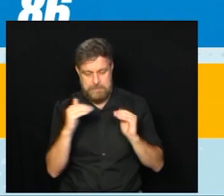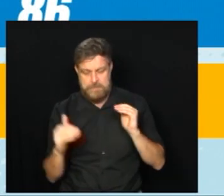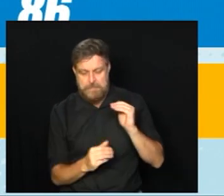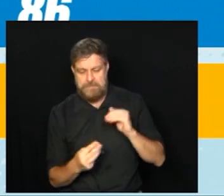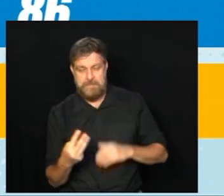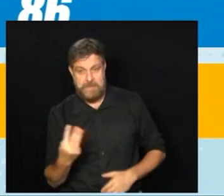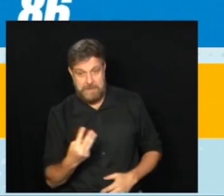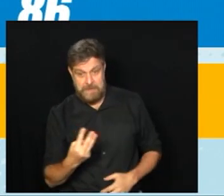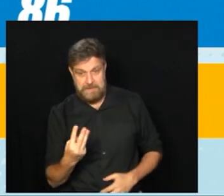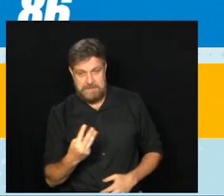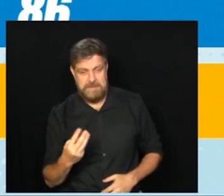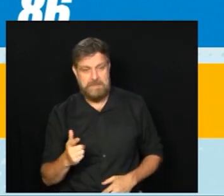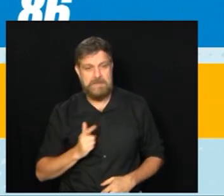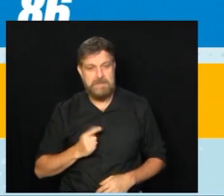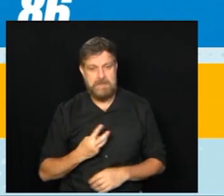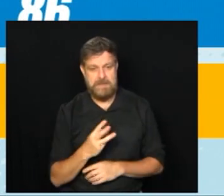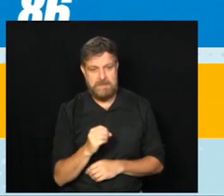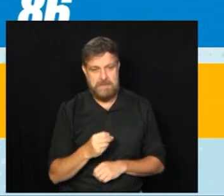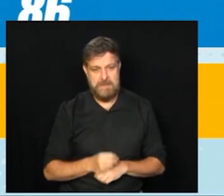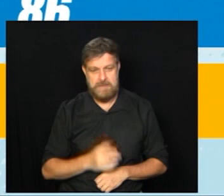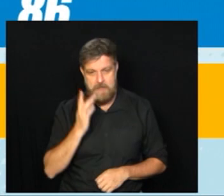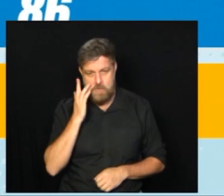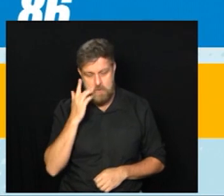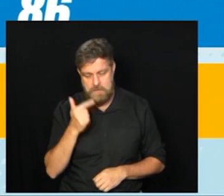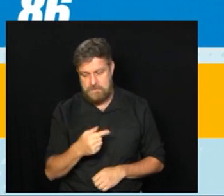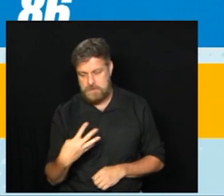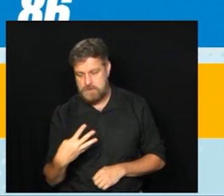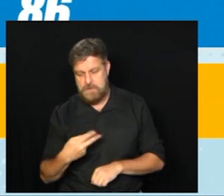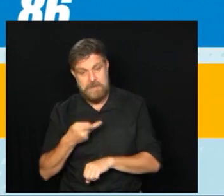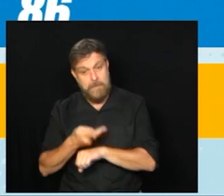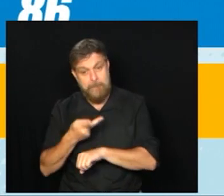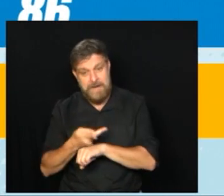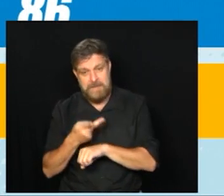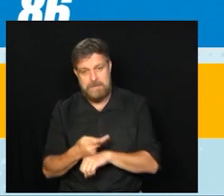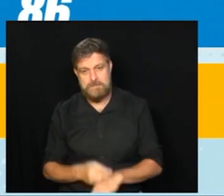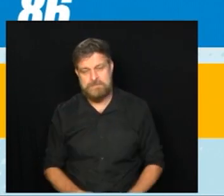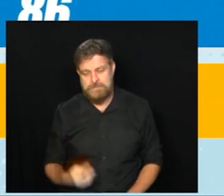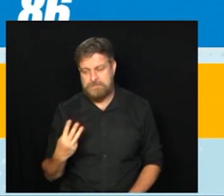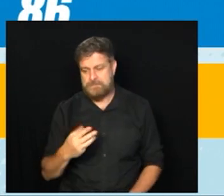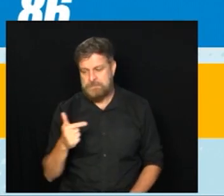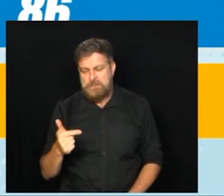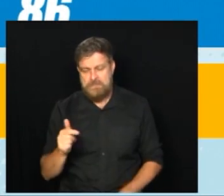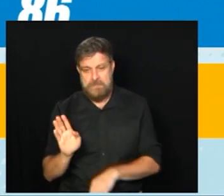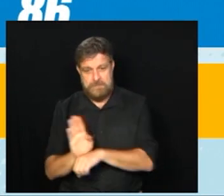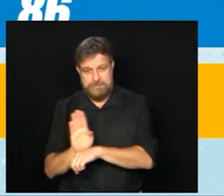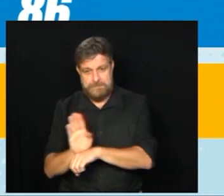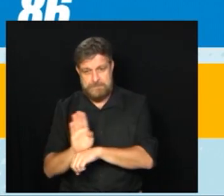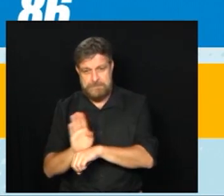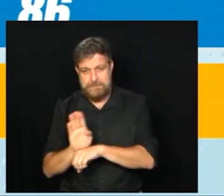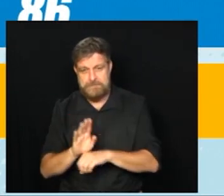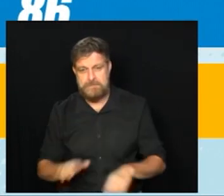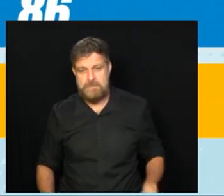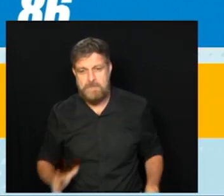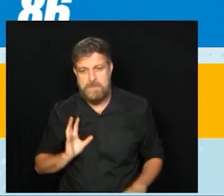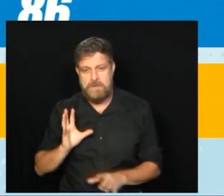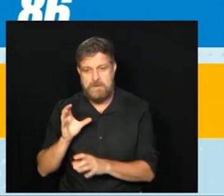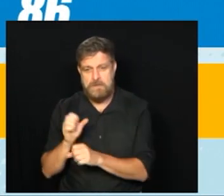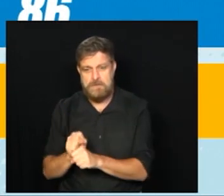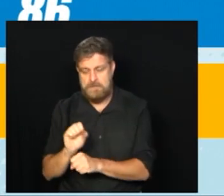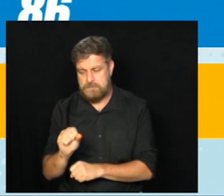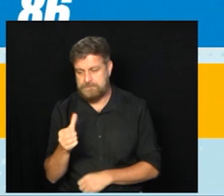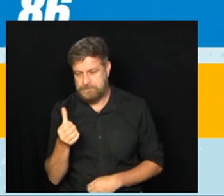3ª colocação, 30 medalhas de ouro, 24 medalhas de prata e 32 medalhas de bronze,